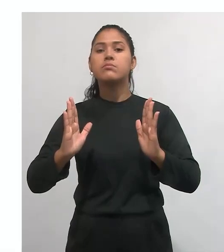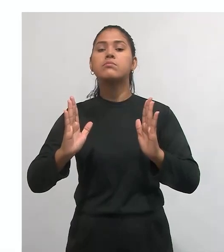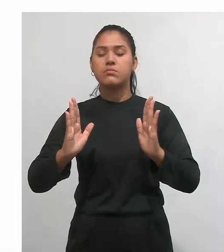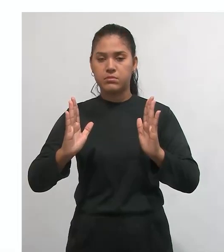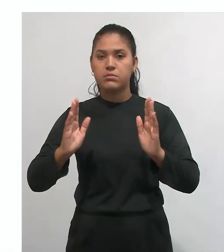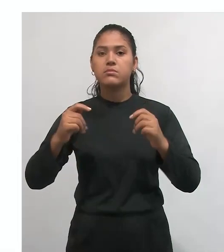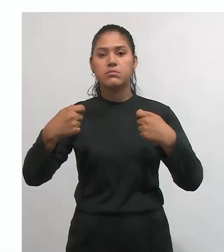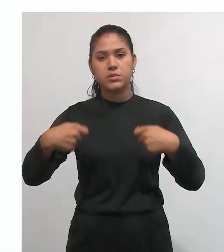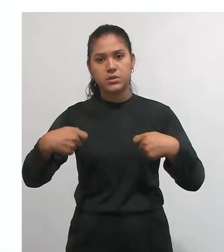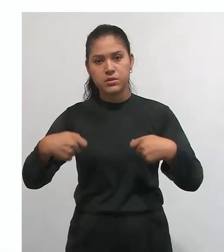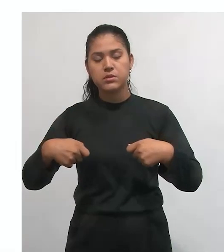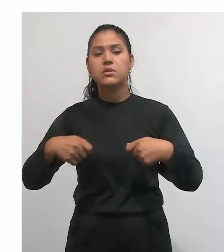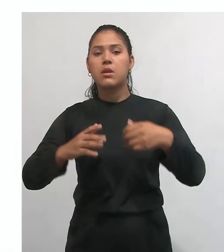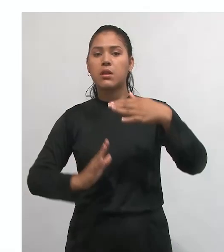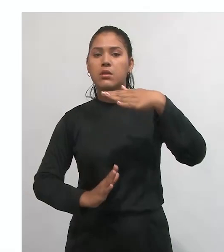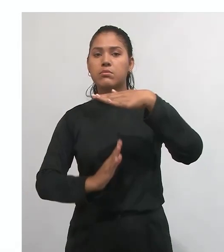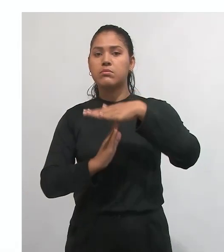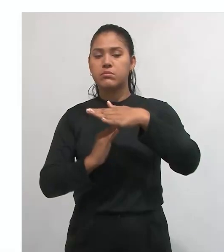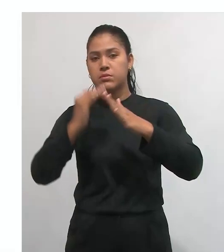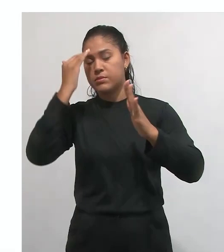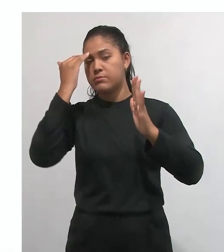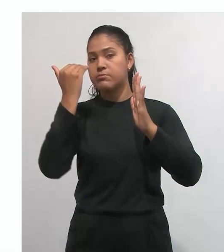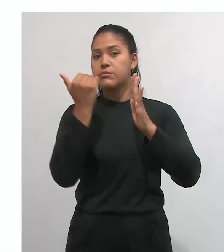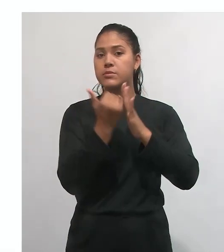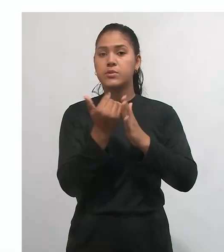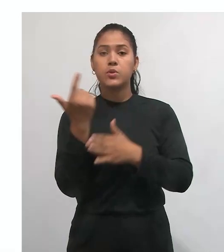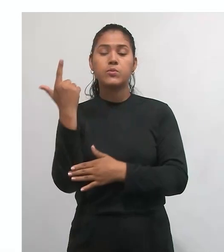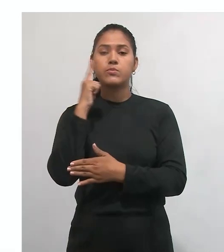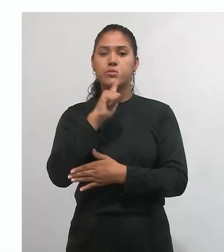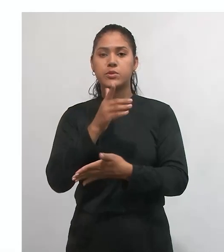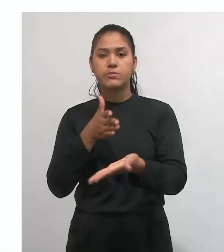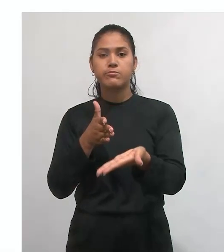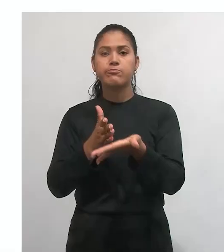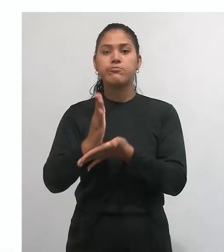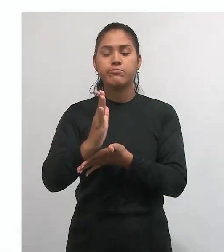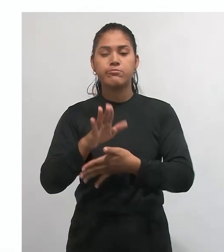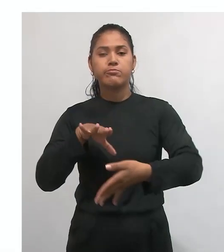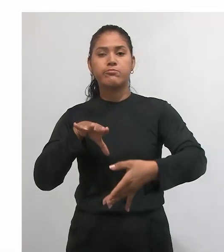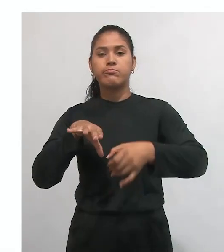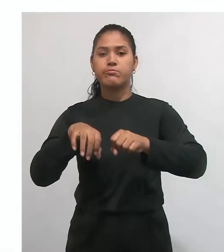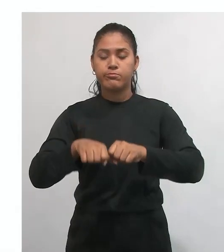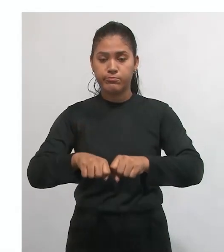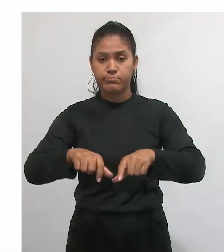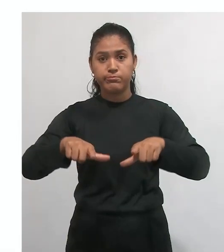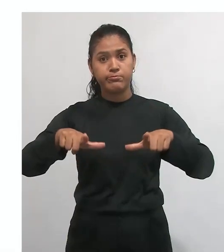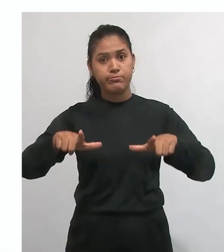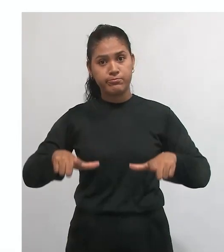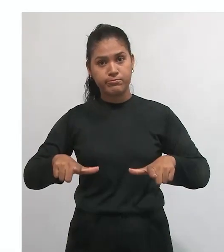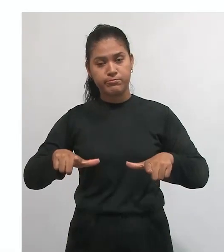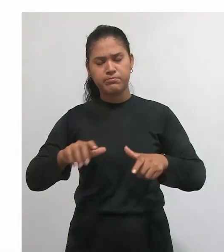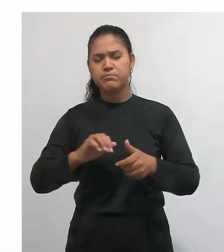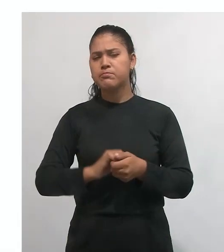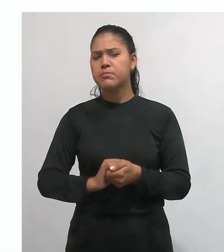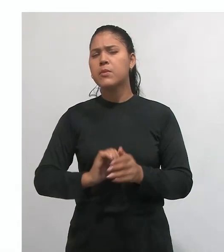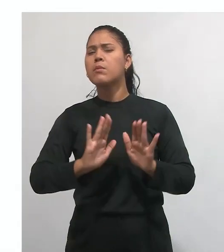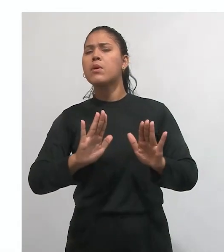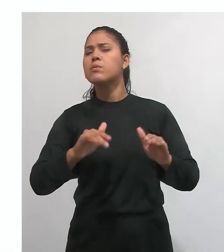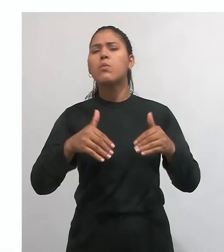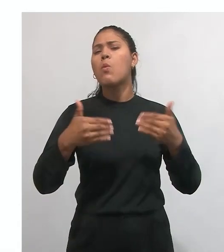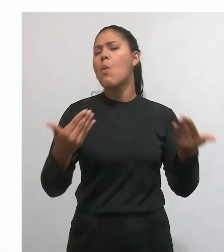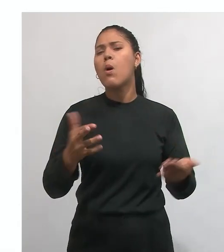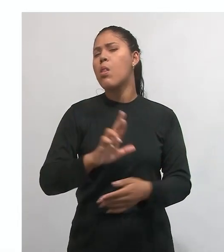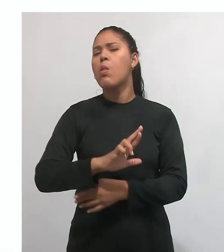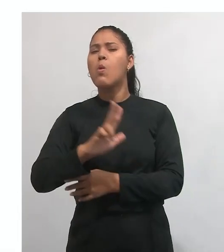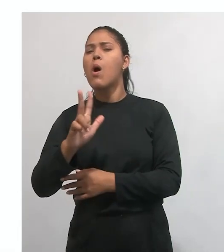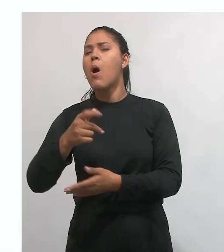para aprovação e obtenção de diploma. Quando é que ele não é um estágio não